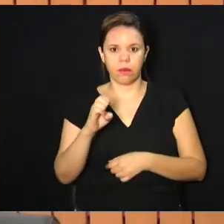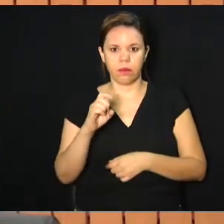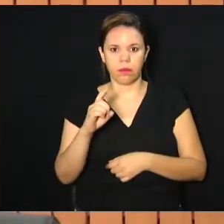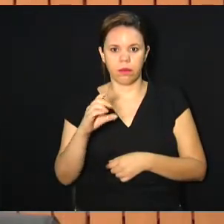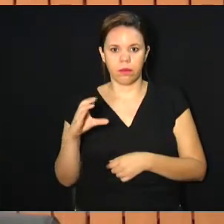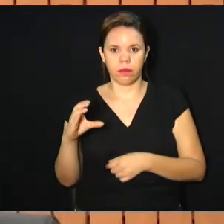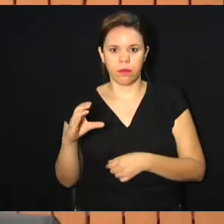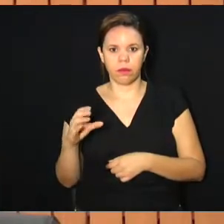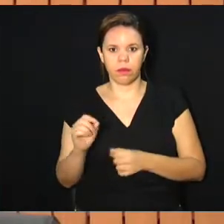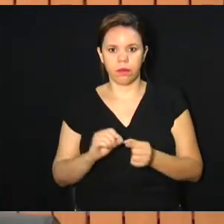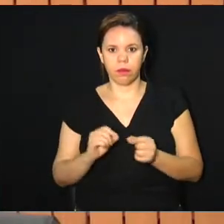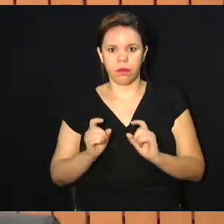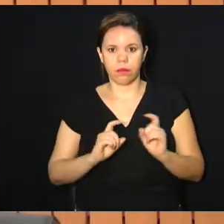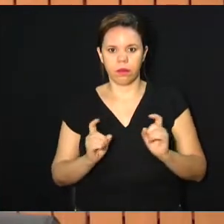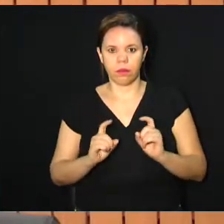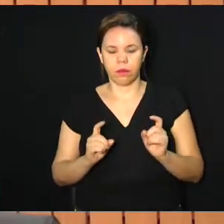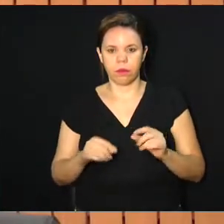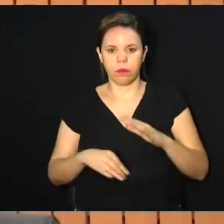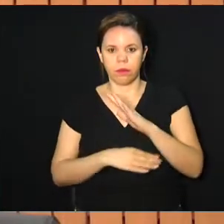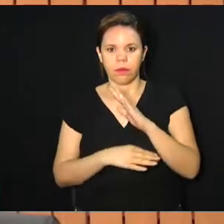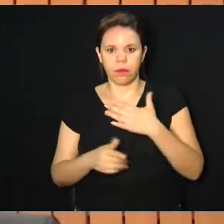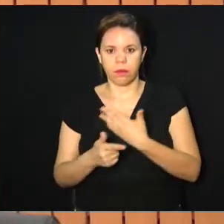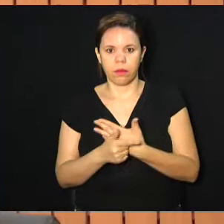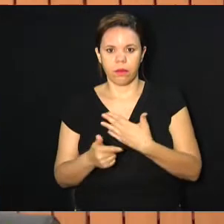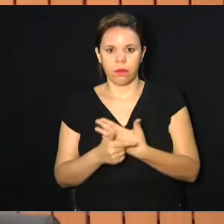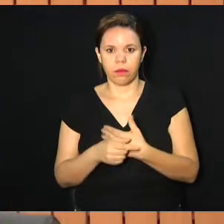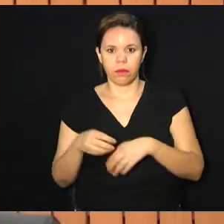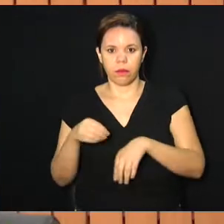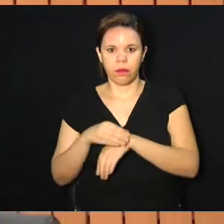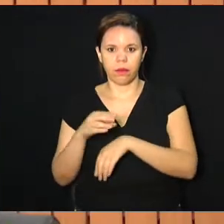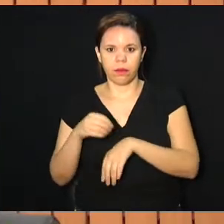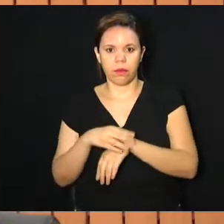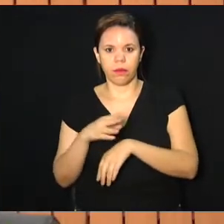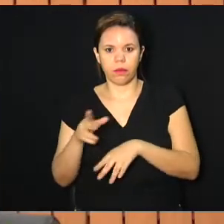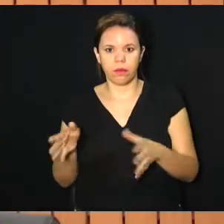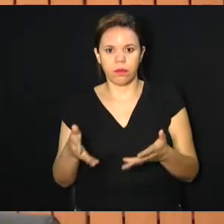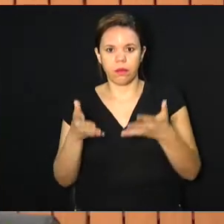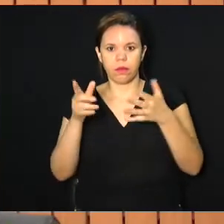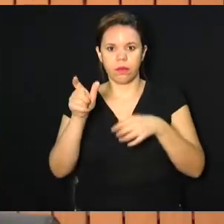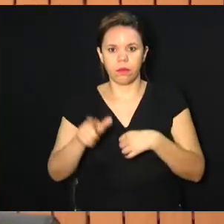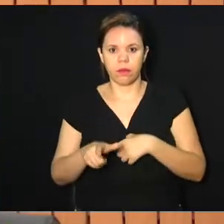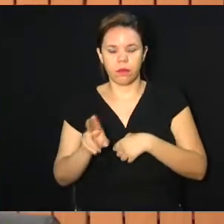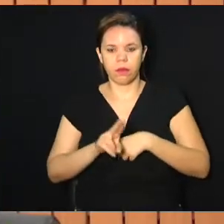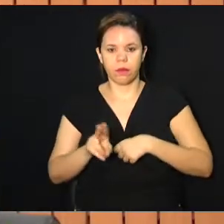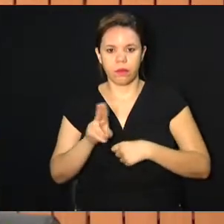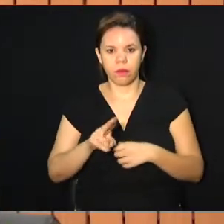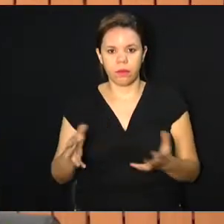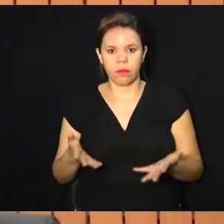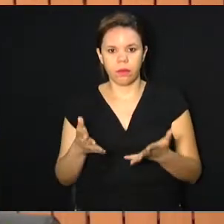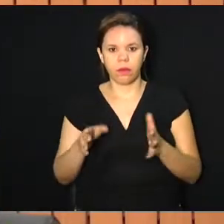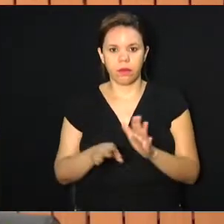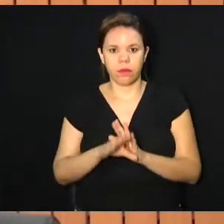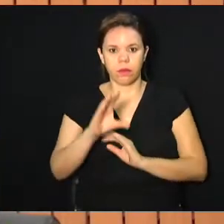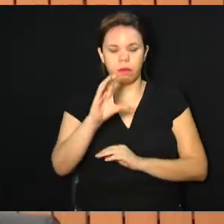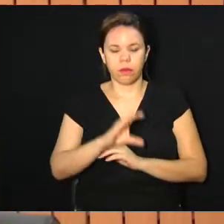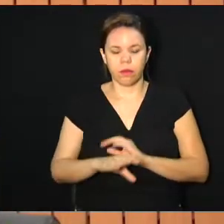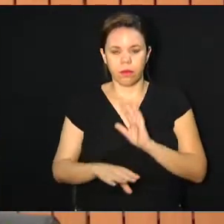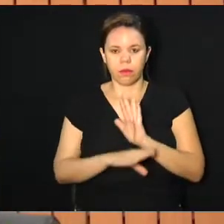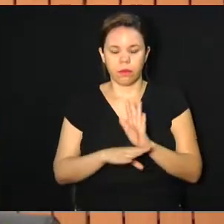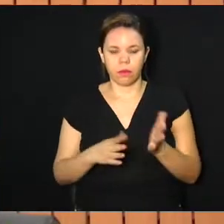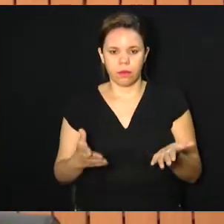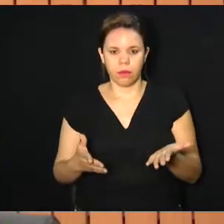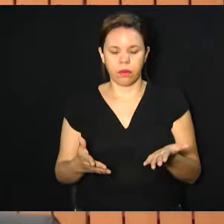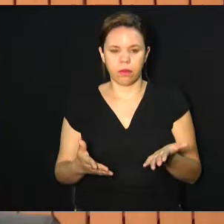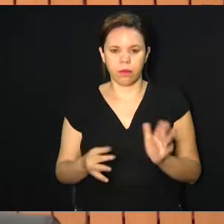mais audiências, a Câmara pode também fazer esse papel e levar mais contribuições, estimular os usuários a contribuírem, né, os cidadãos a contribuírem.